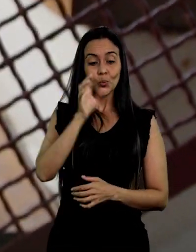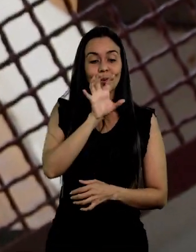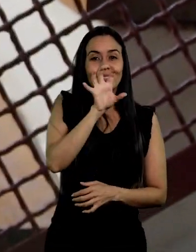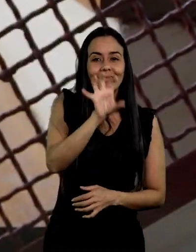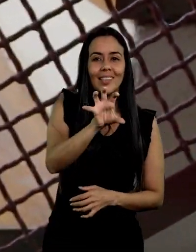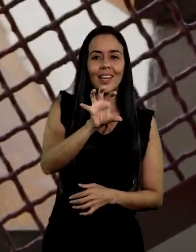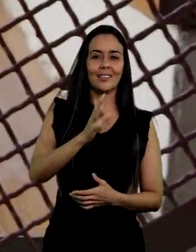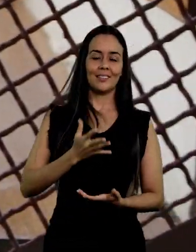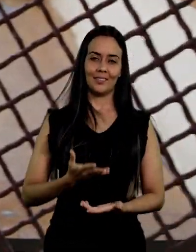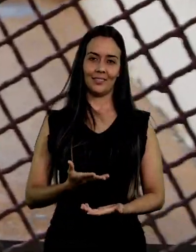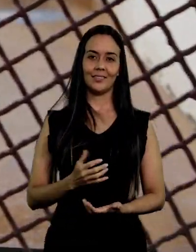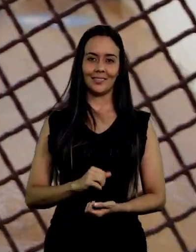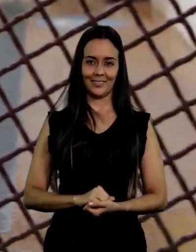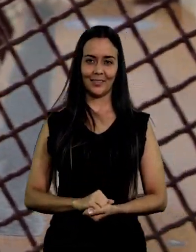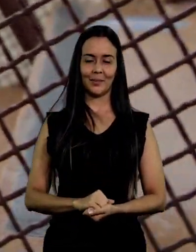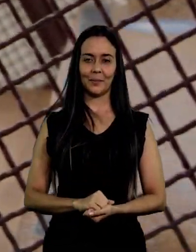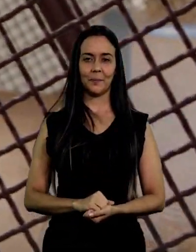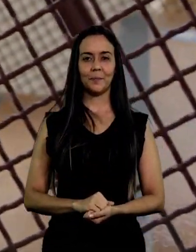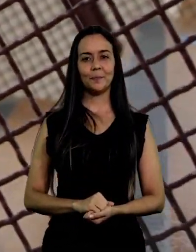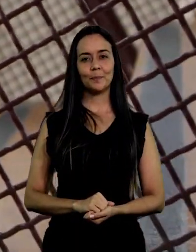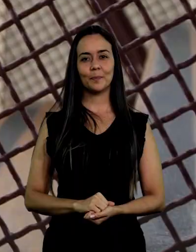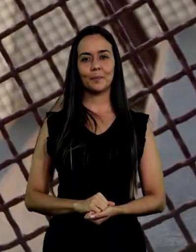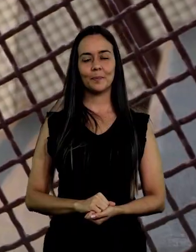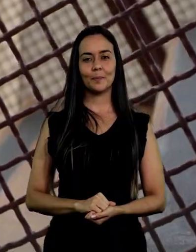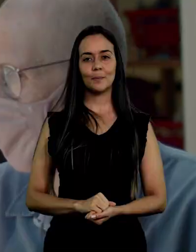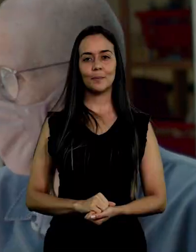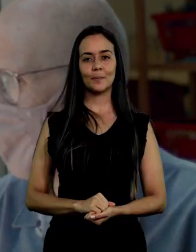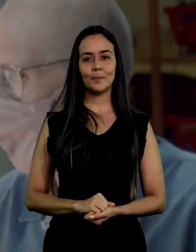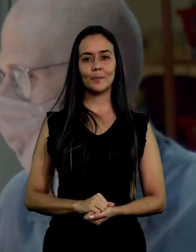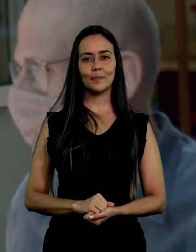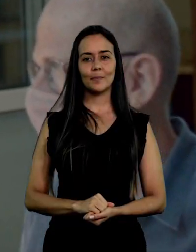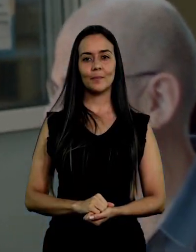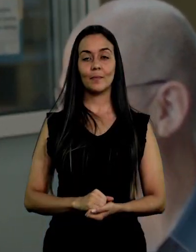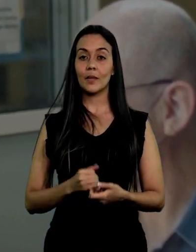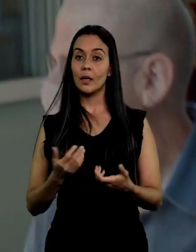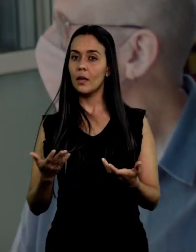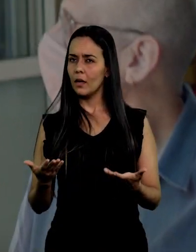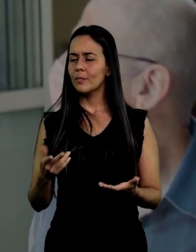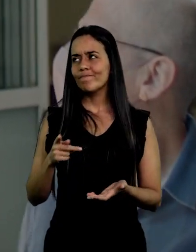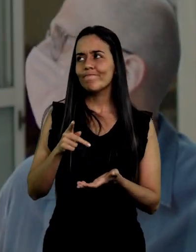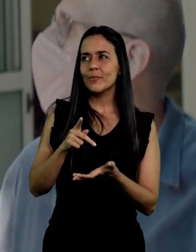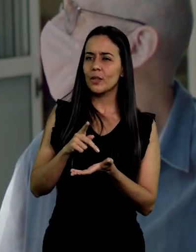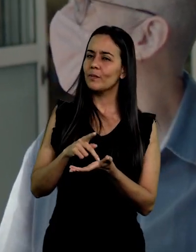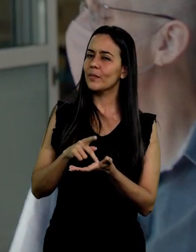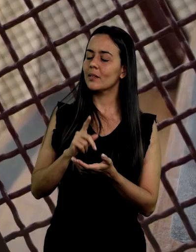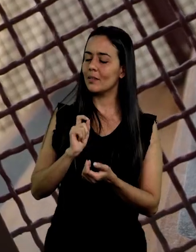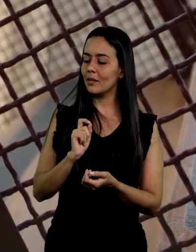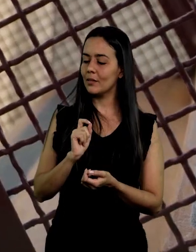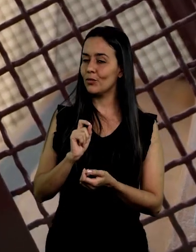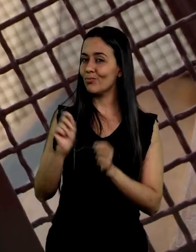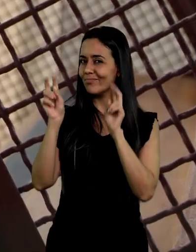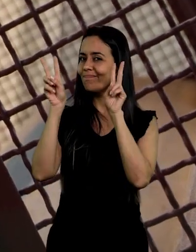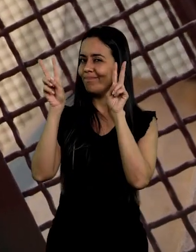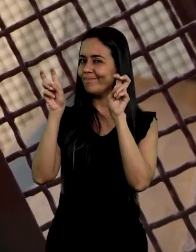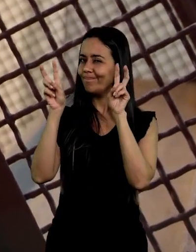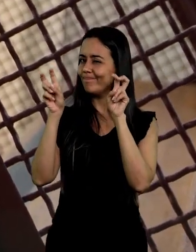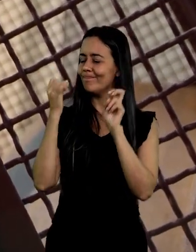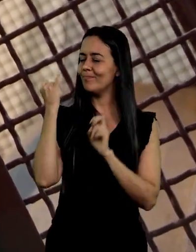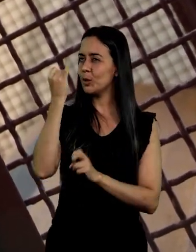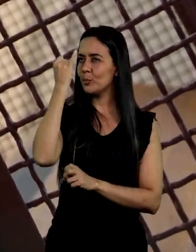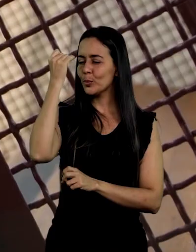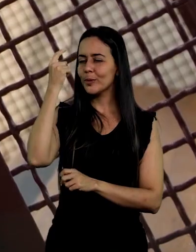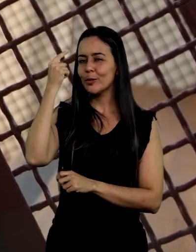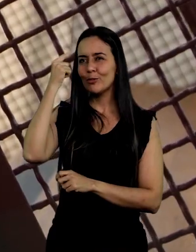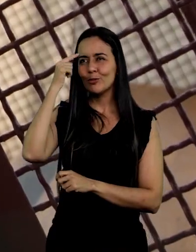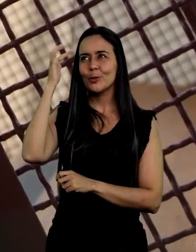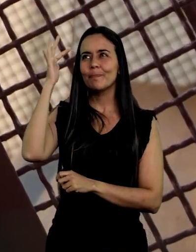priorizado isso, né? Eu acho que esse é um ponto talvez o mais